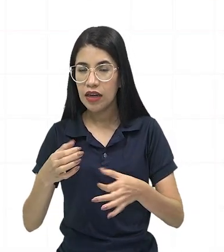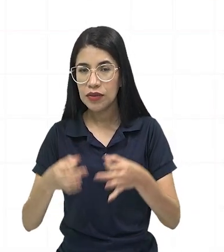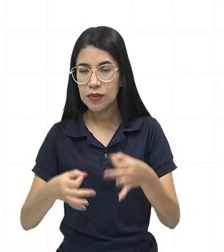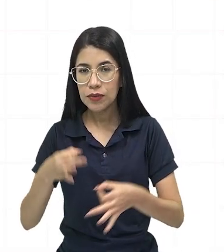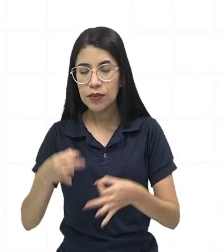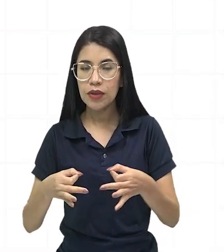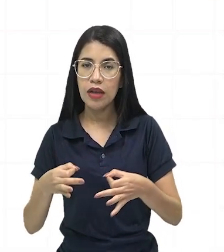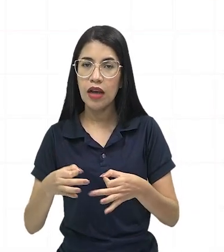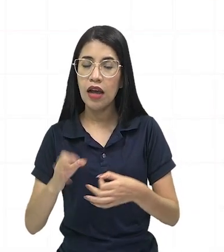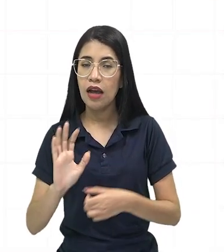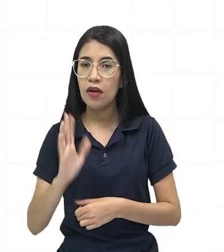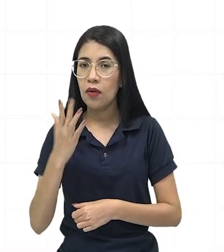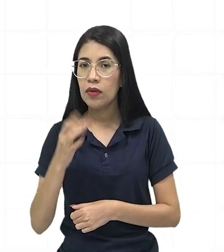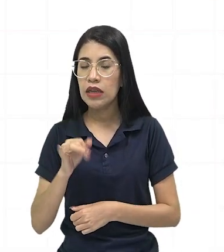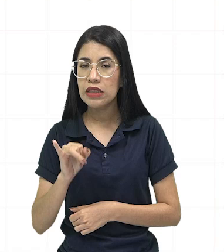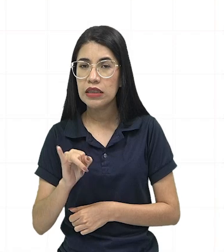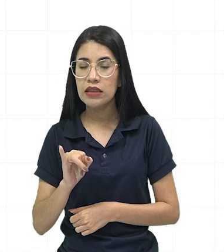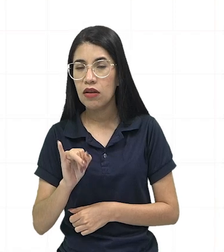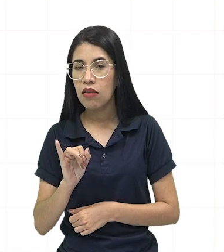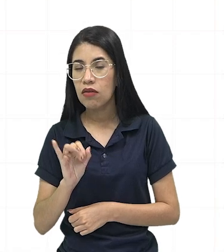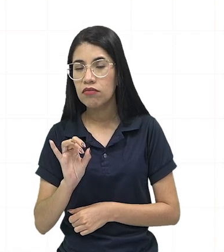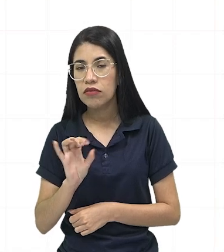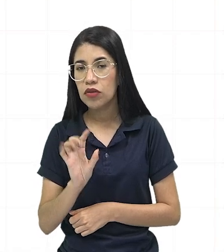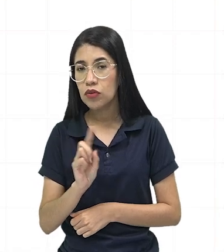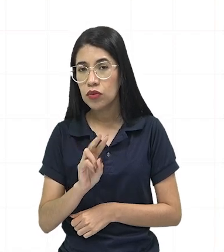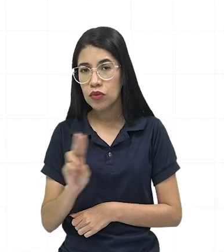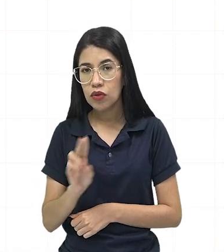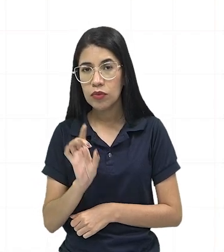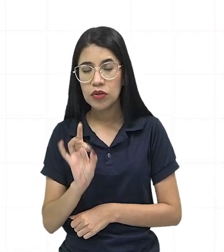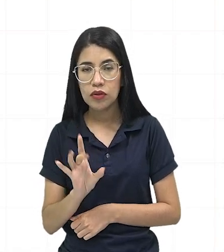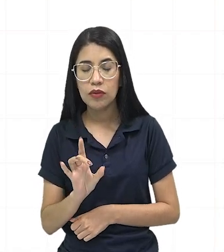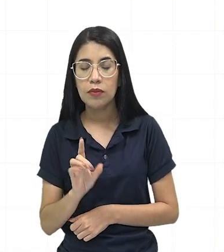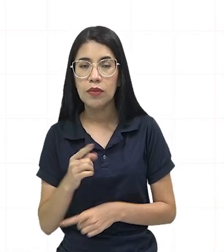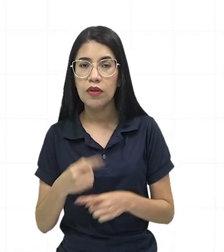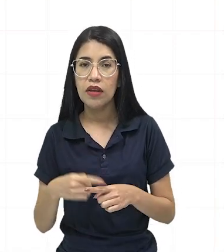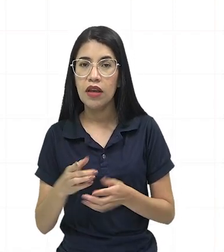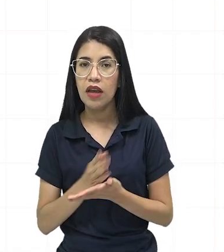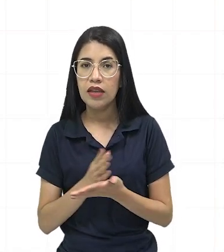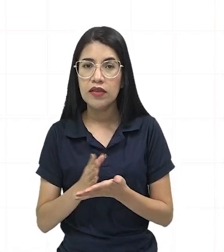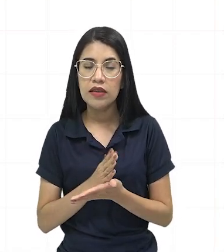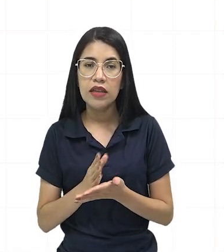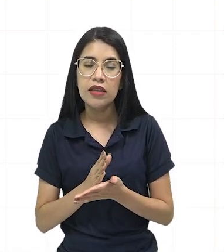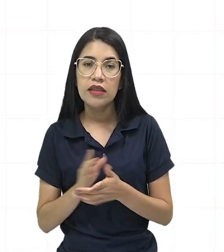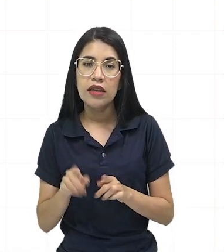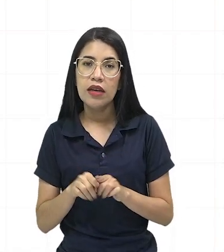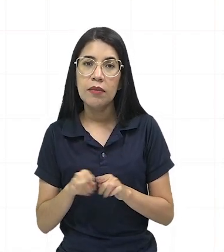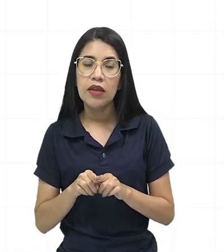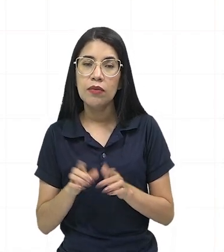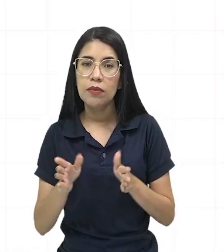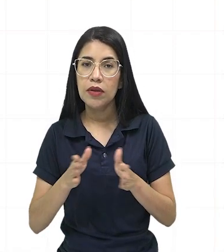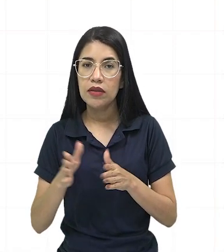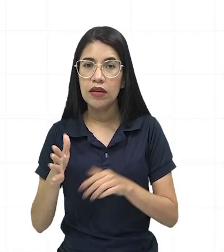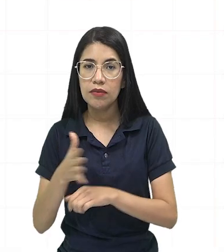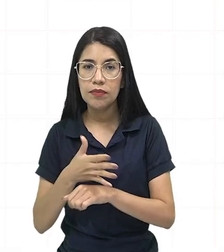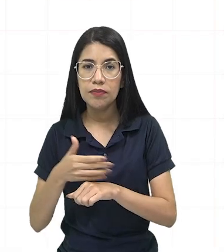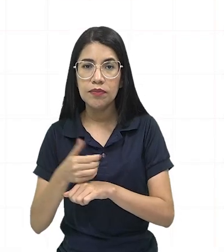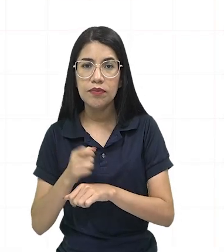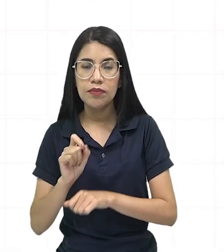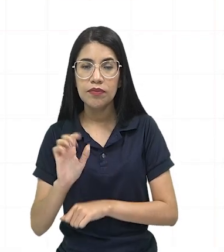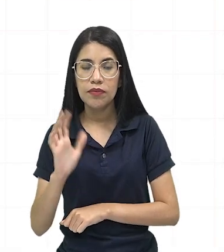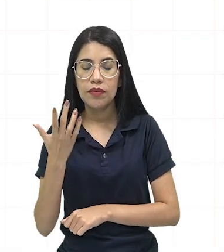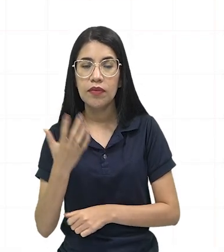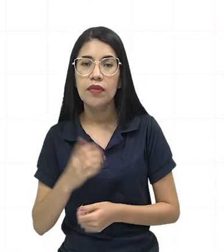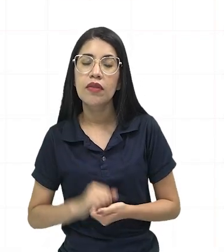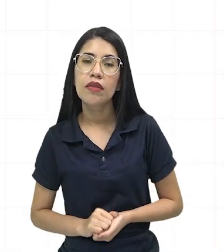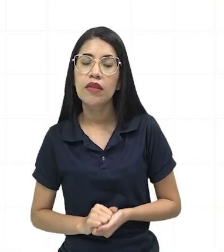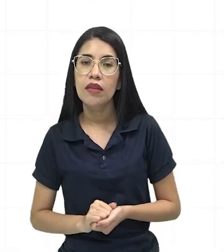é justa no nome, por isso que ela está entre aspas, porque muitas vezes durante o processo de colonização, na medida